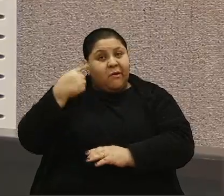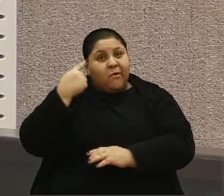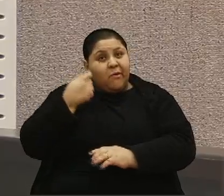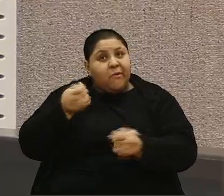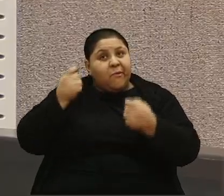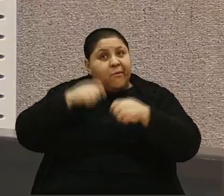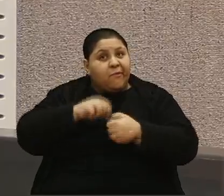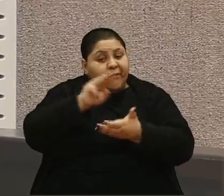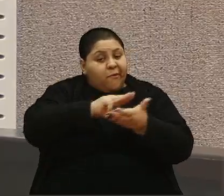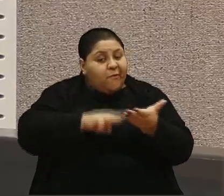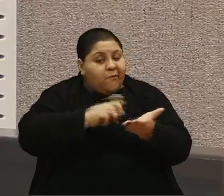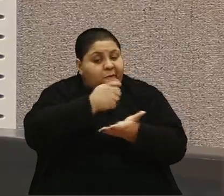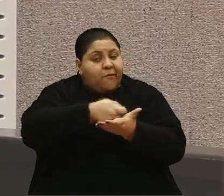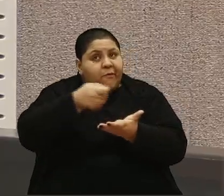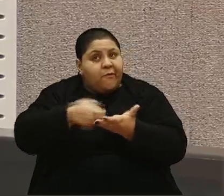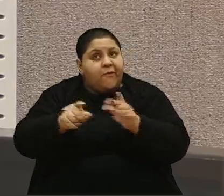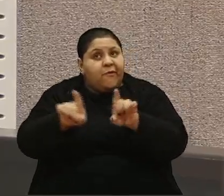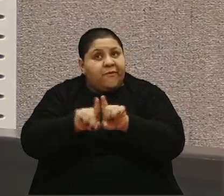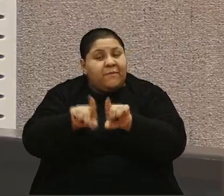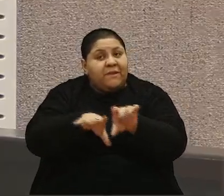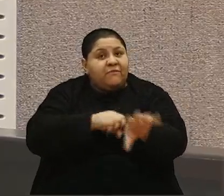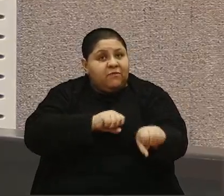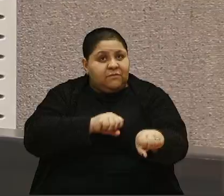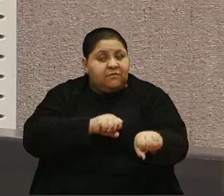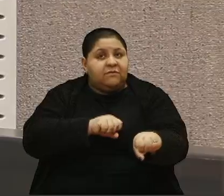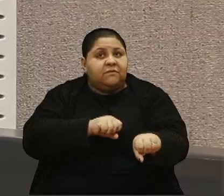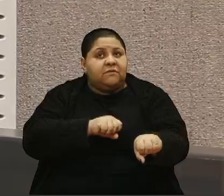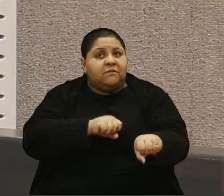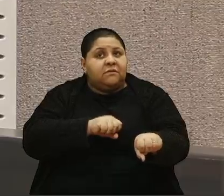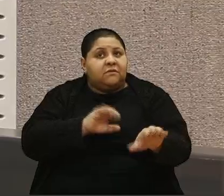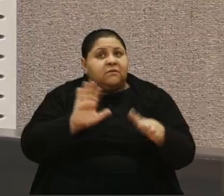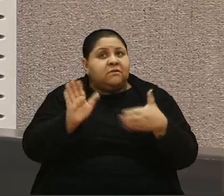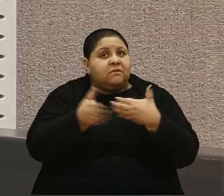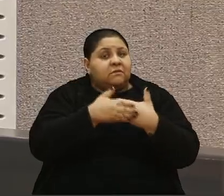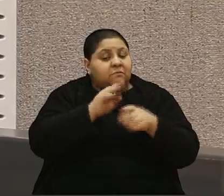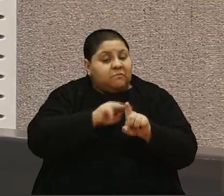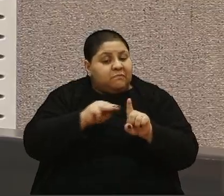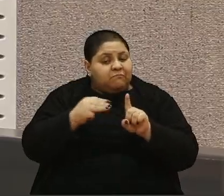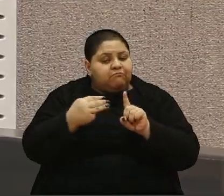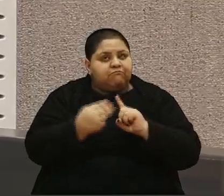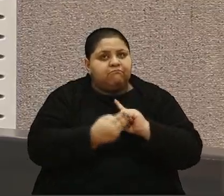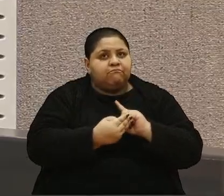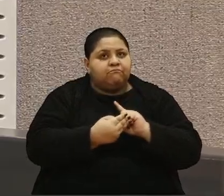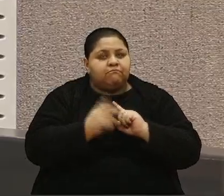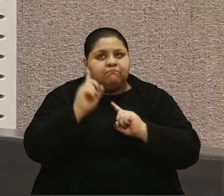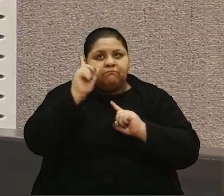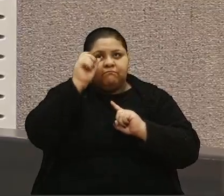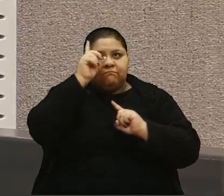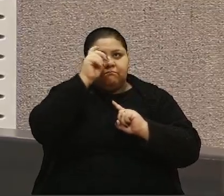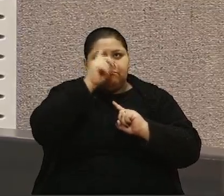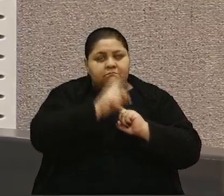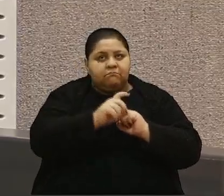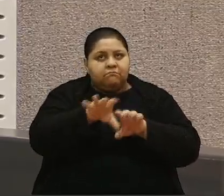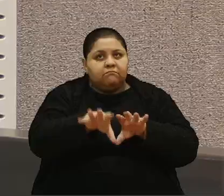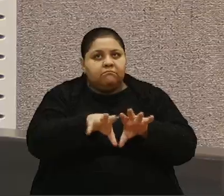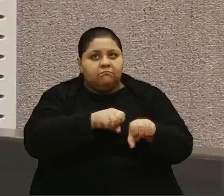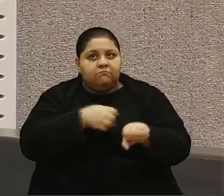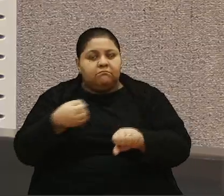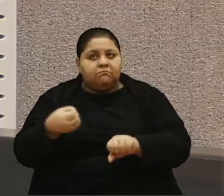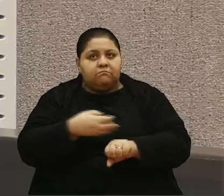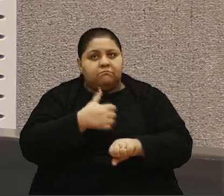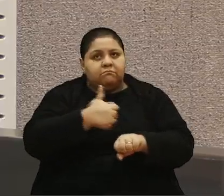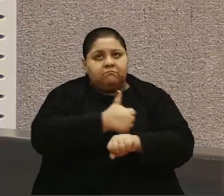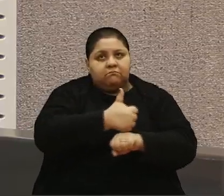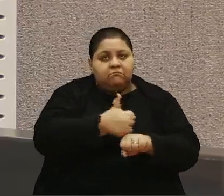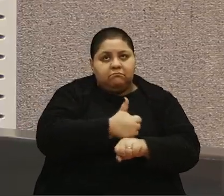esse método de contratação, inclusive a questão da formação. Que isso está fechando o mercado de trabalho e está dificultando a formação de novos profissionais,